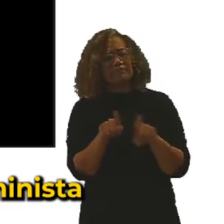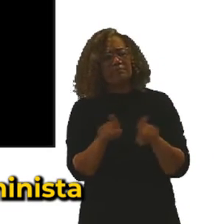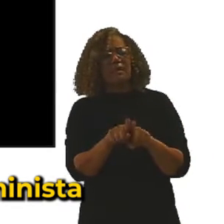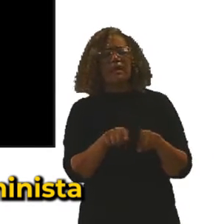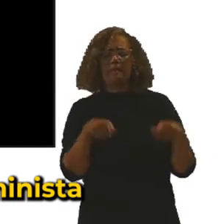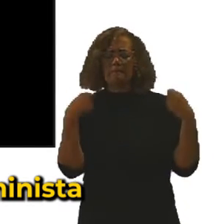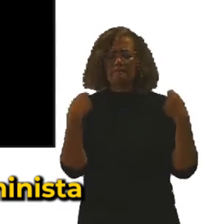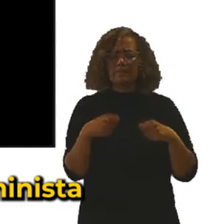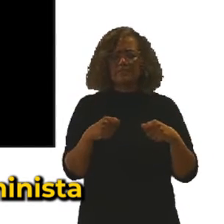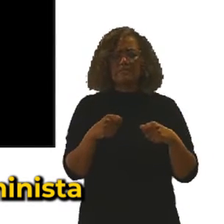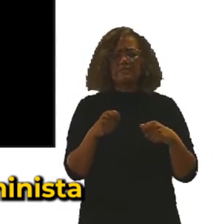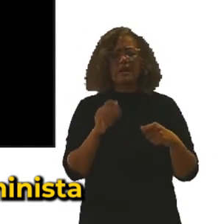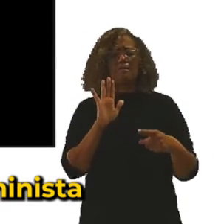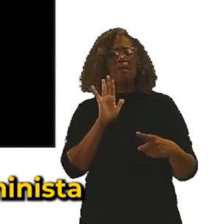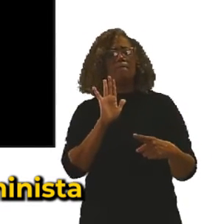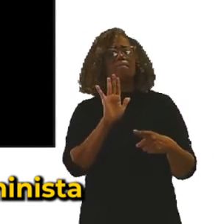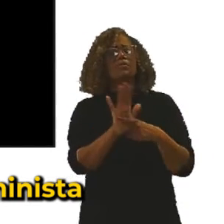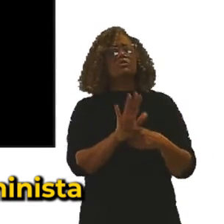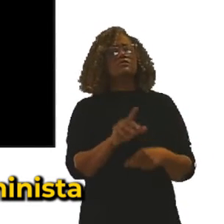termos que adentrar na